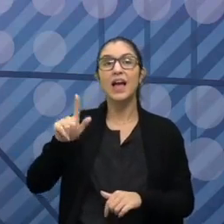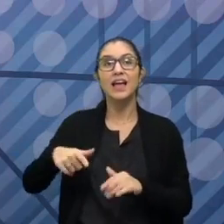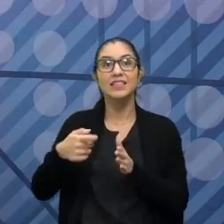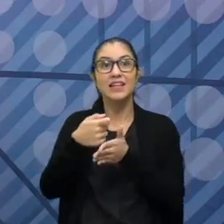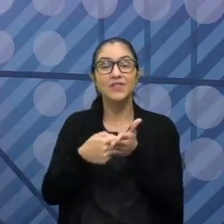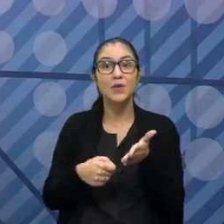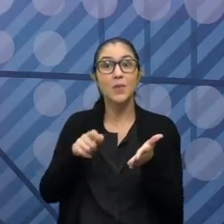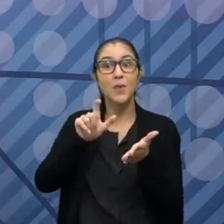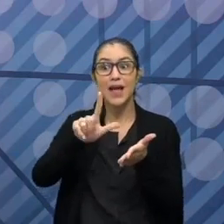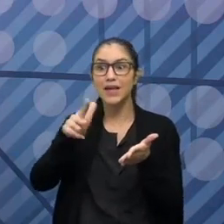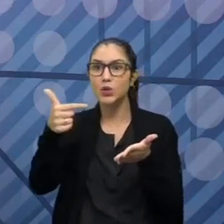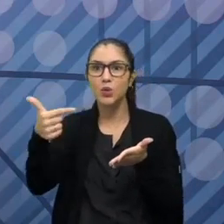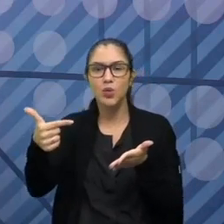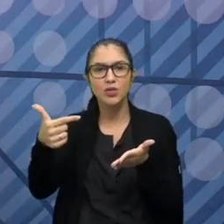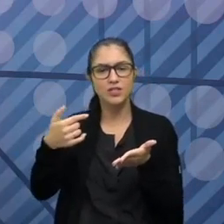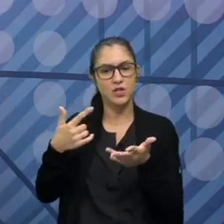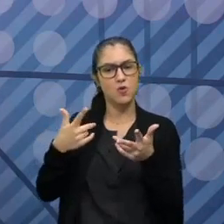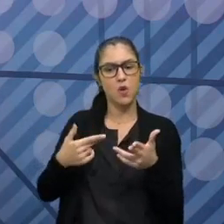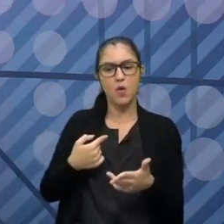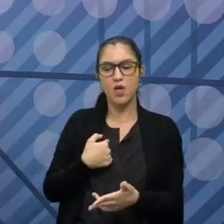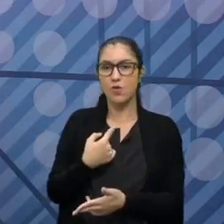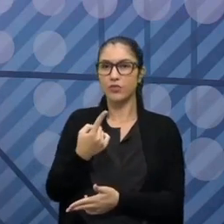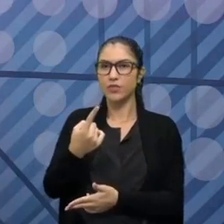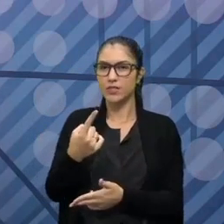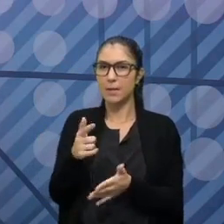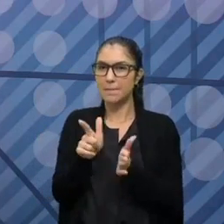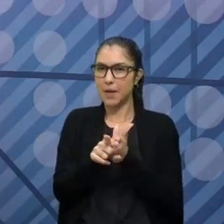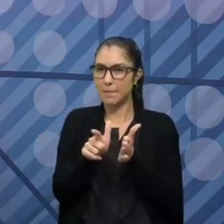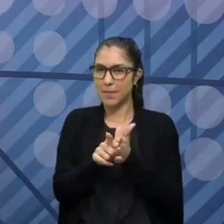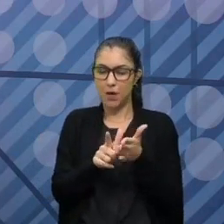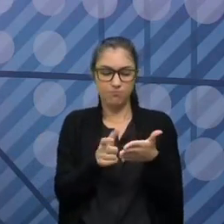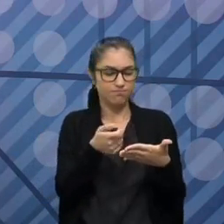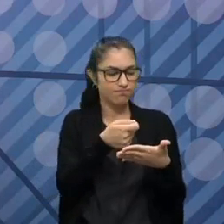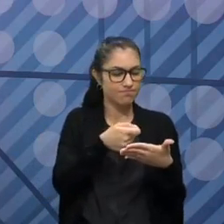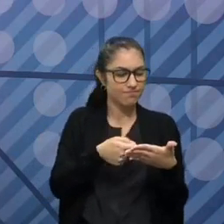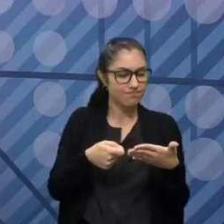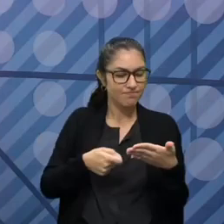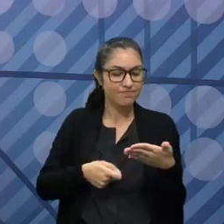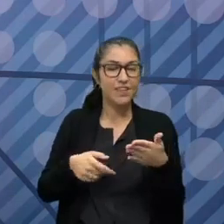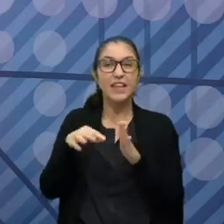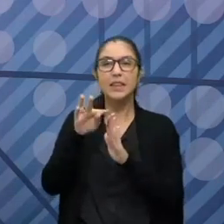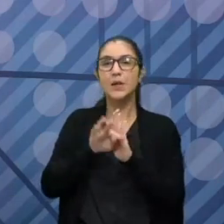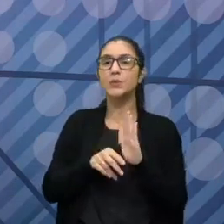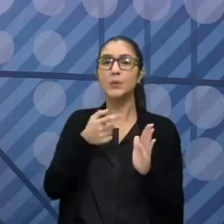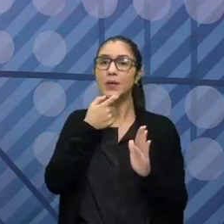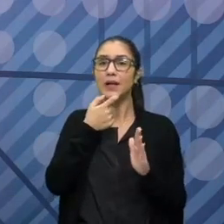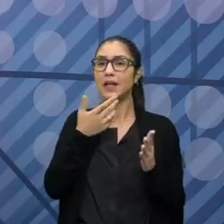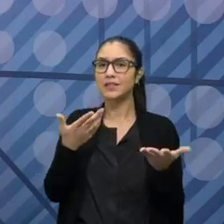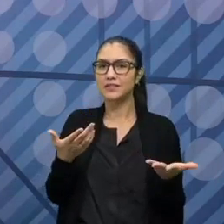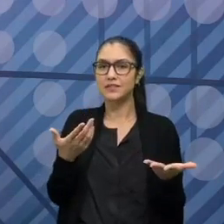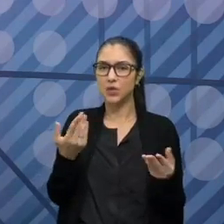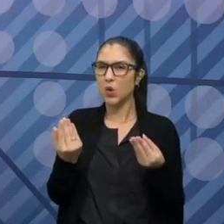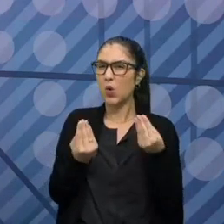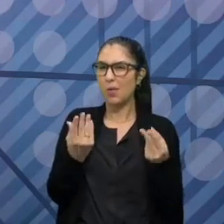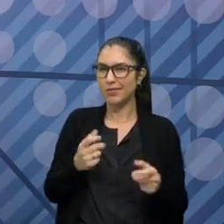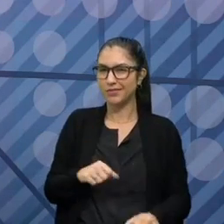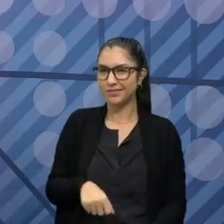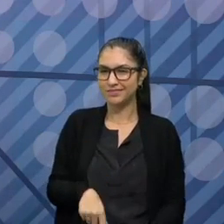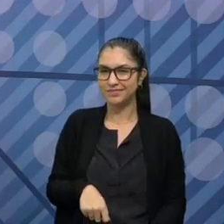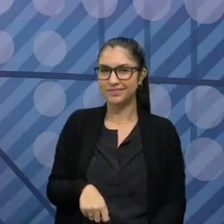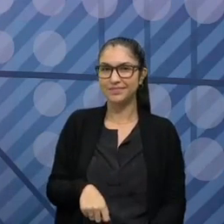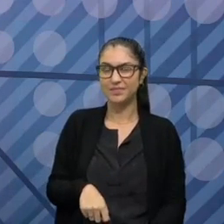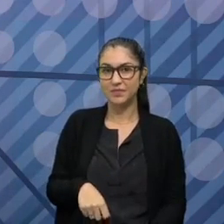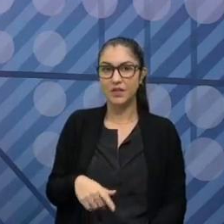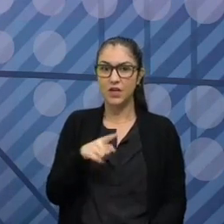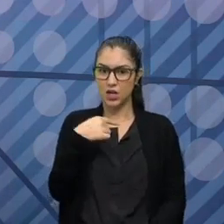segunda língua. É como se eu e você pegássemos um papel e fôssemos escrever um texto em inglês. Como será que sairia?